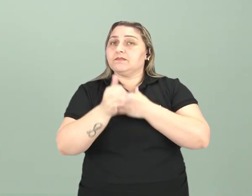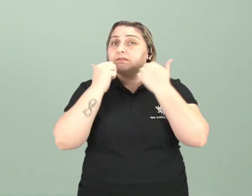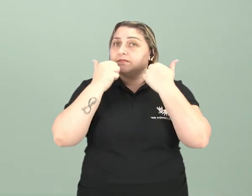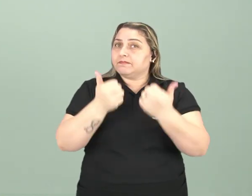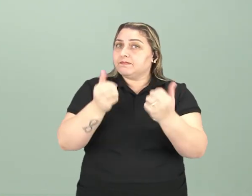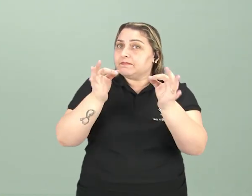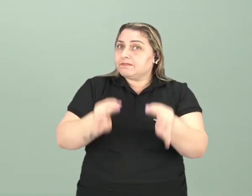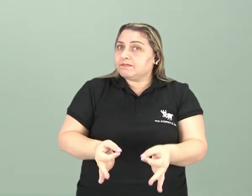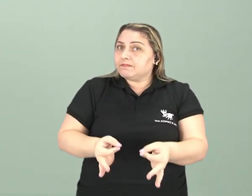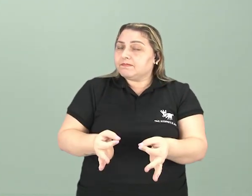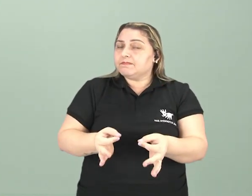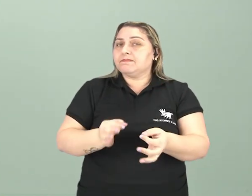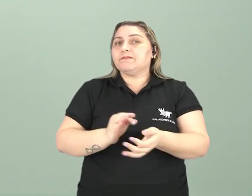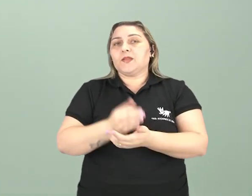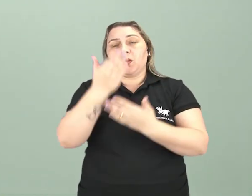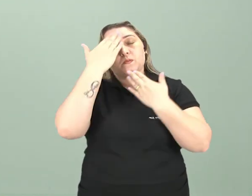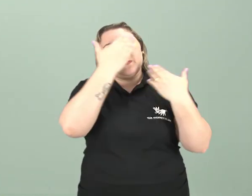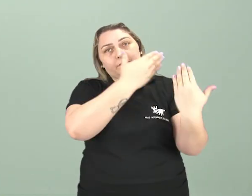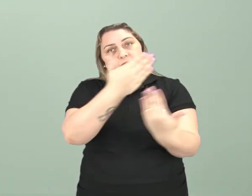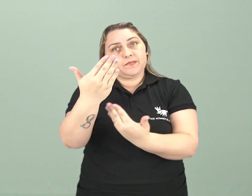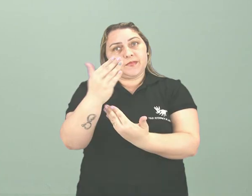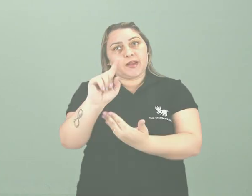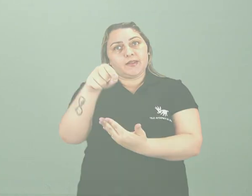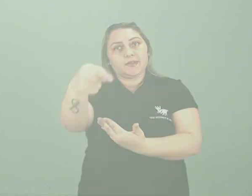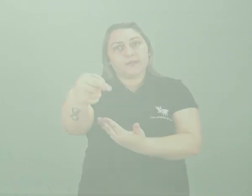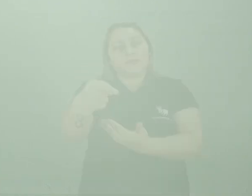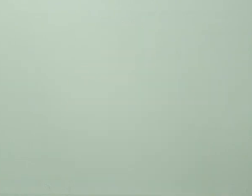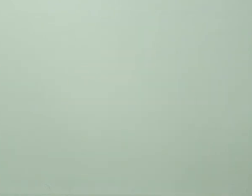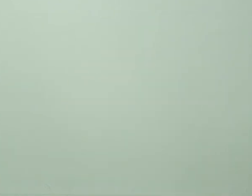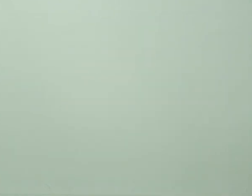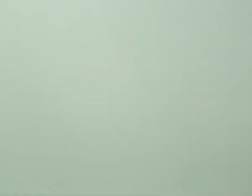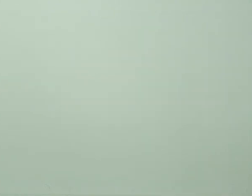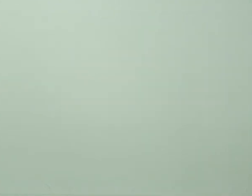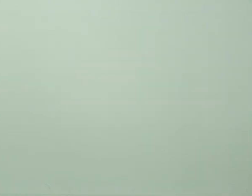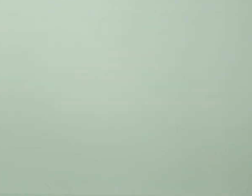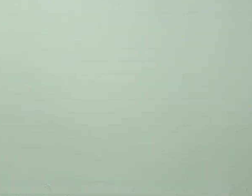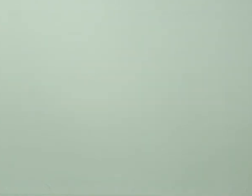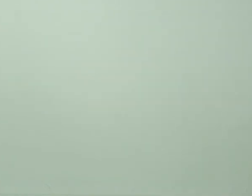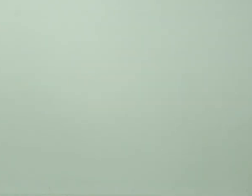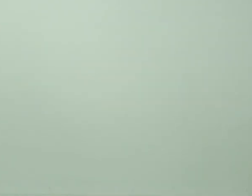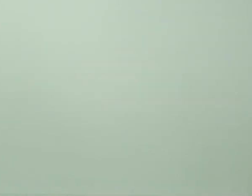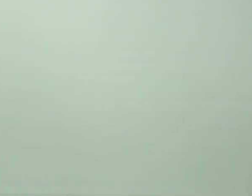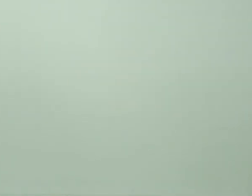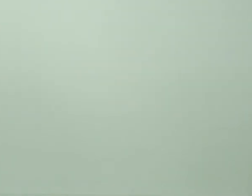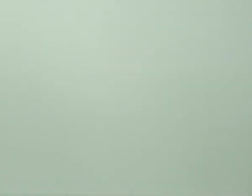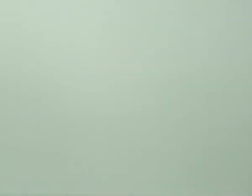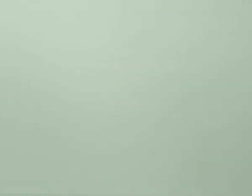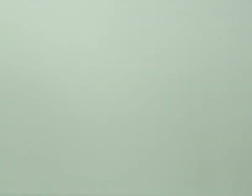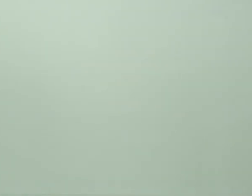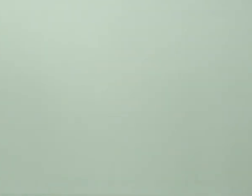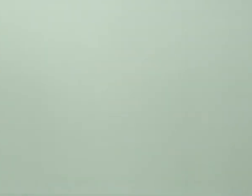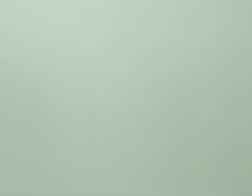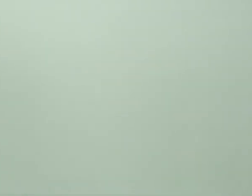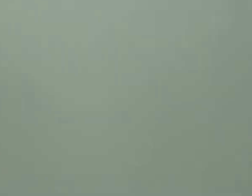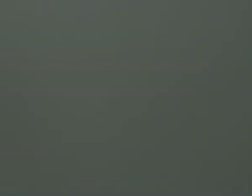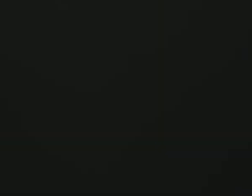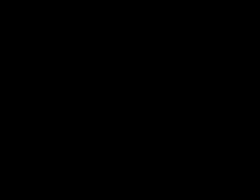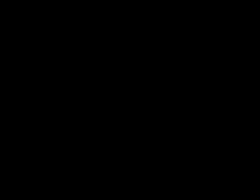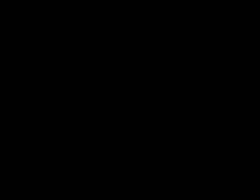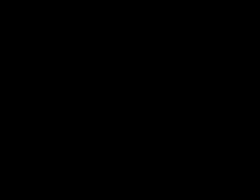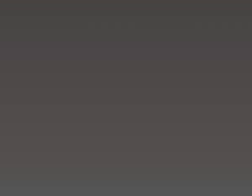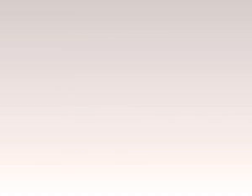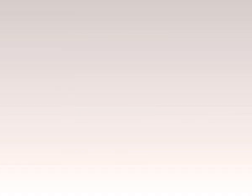esses elementos da narrativa lá, tá certo? Obrigado e até mais.